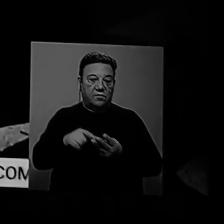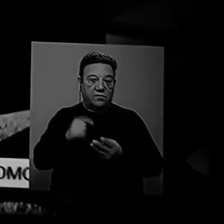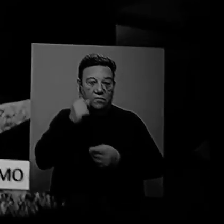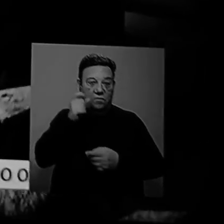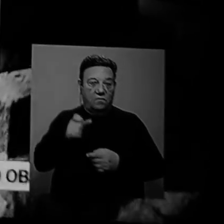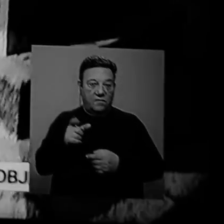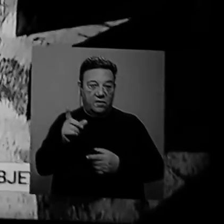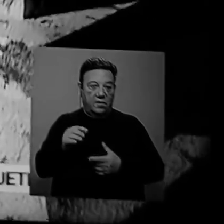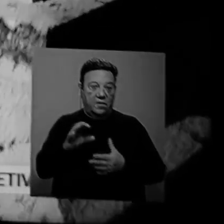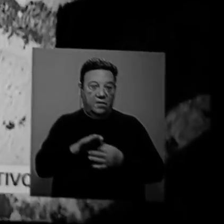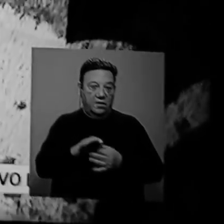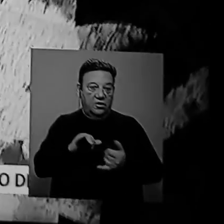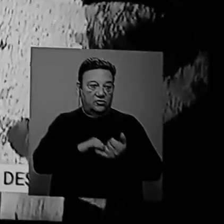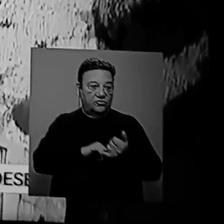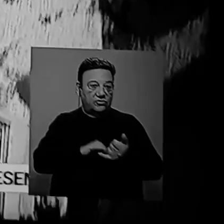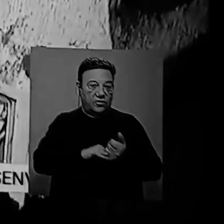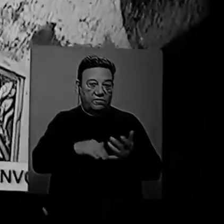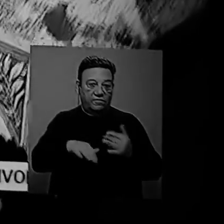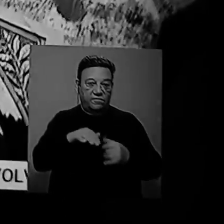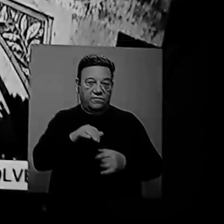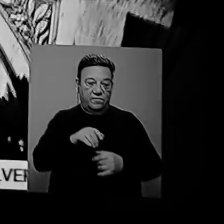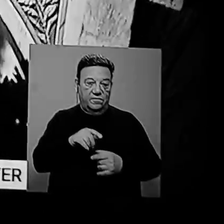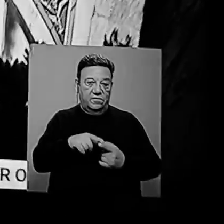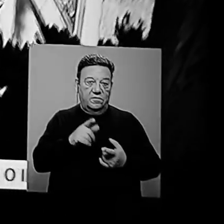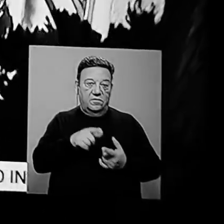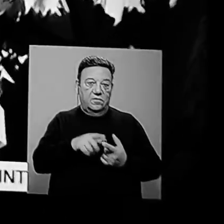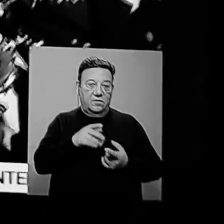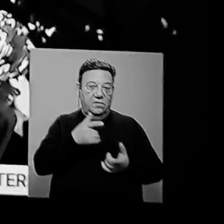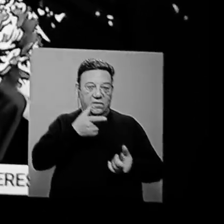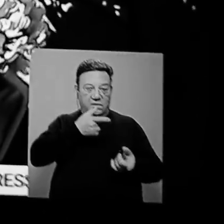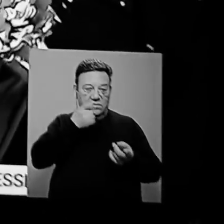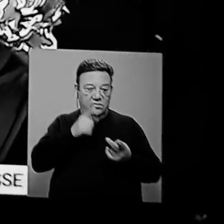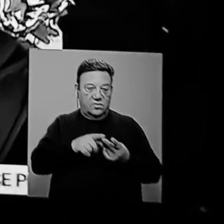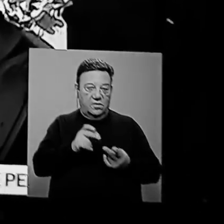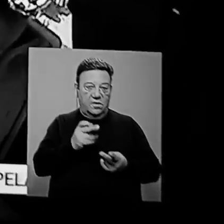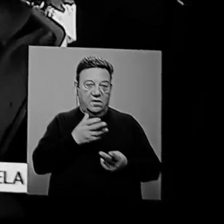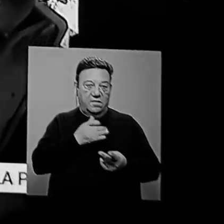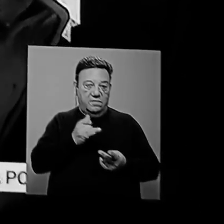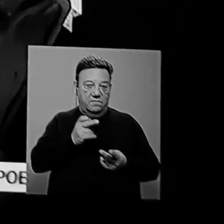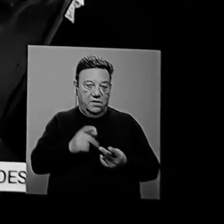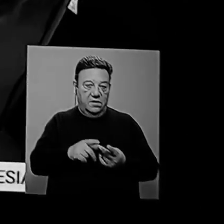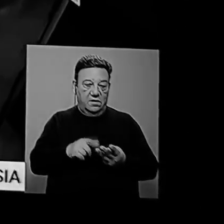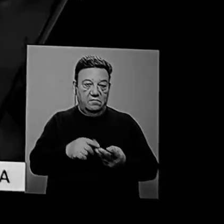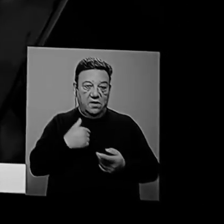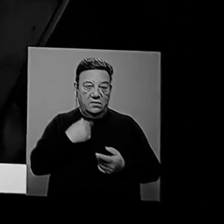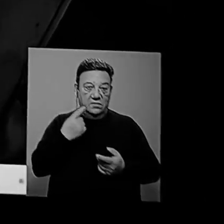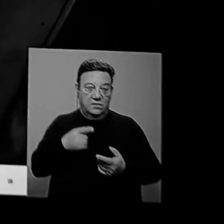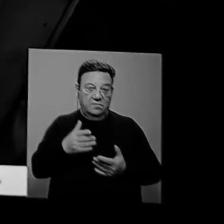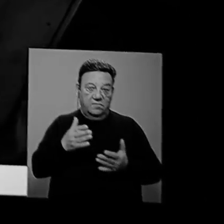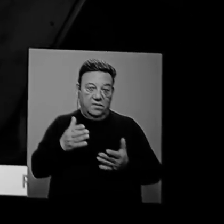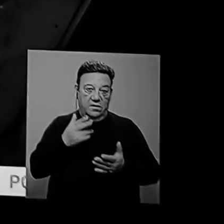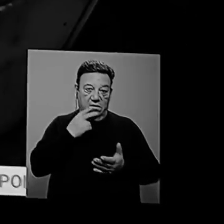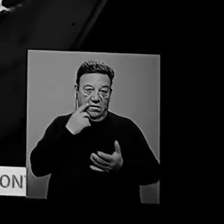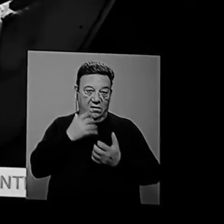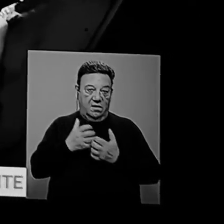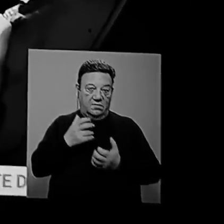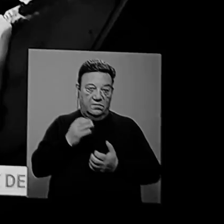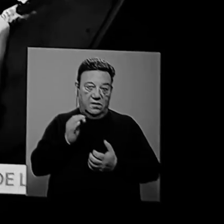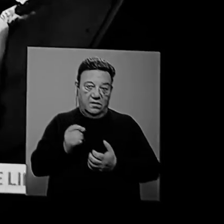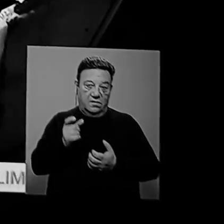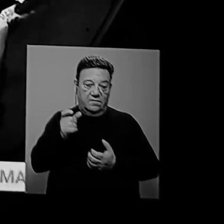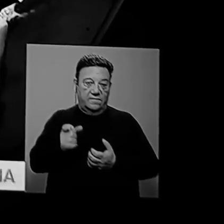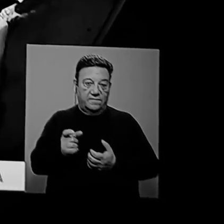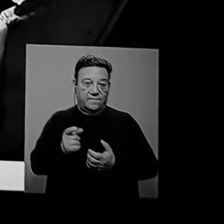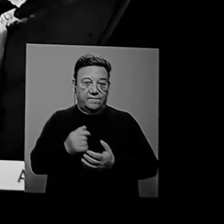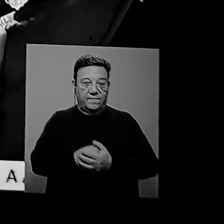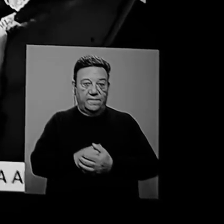homem ligado ao associativismo local, aos caçadores, à academia. Mas o que nós temos a realçar, de facto,